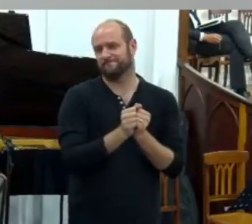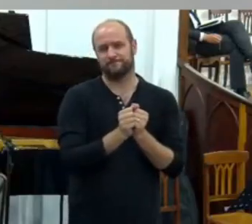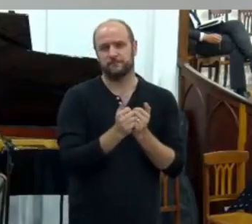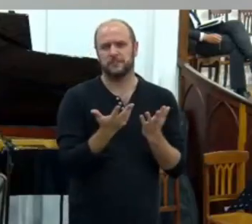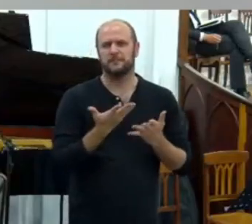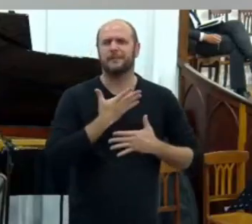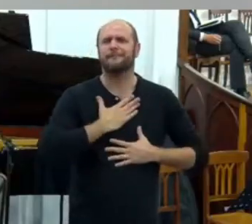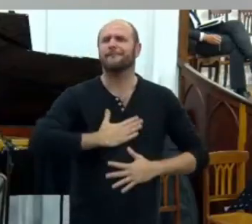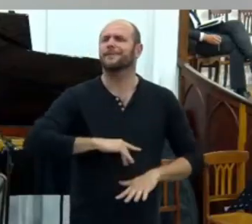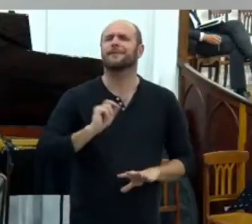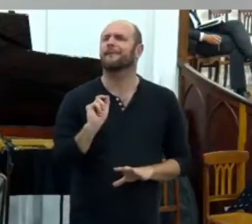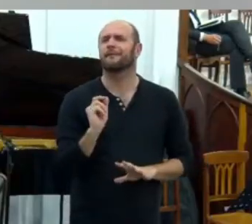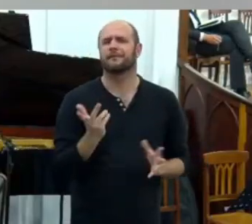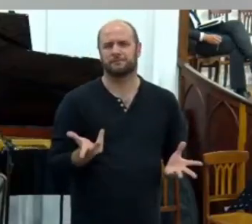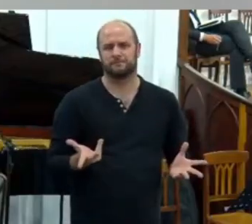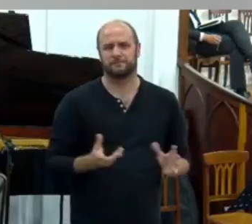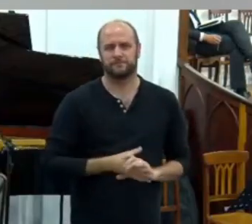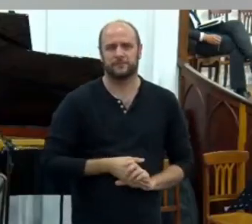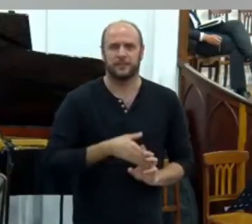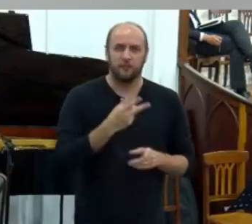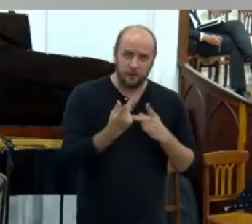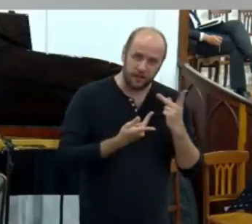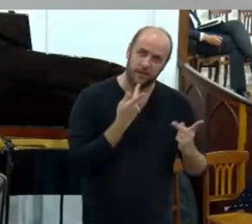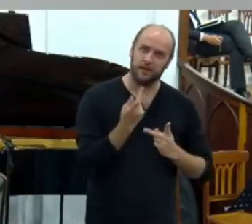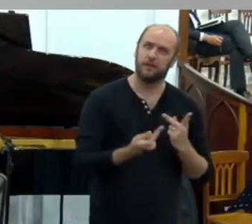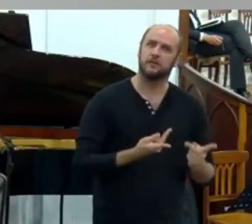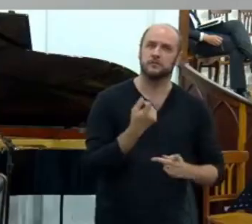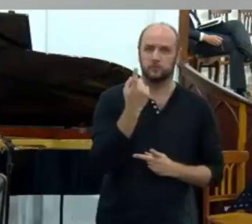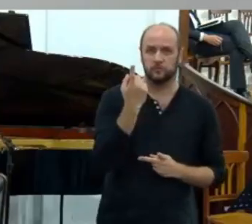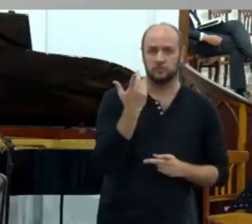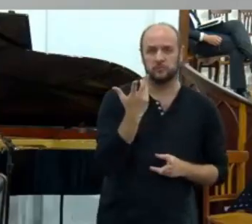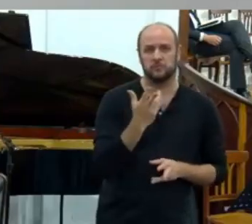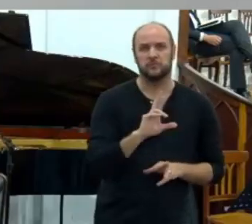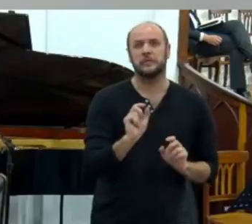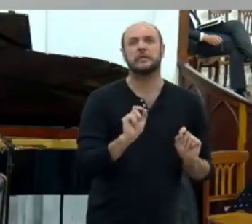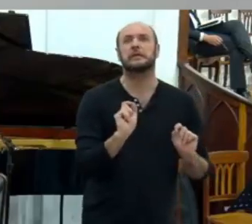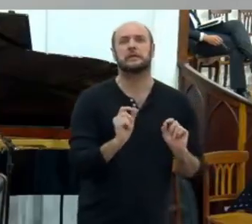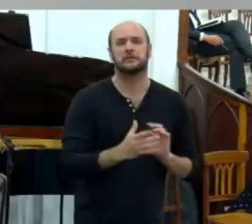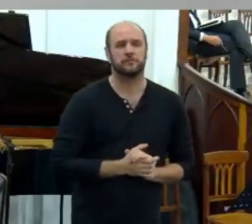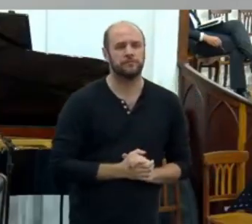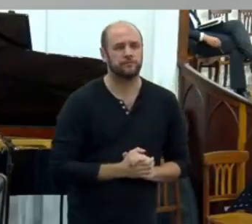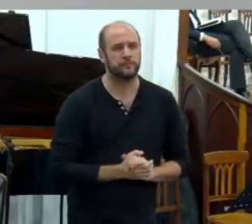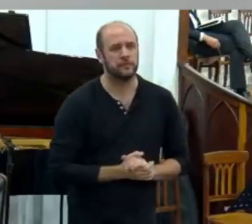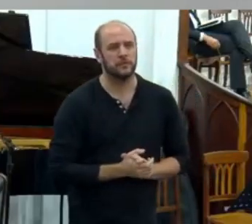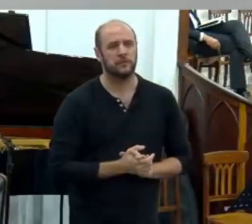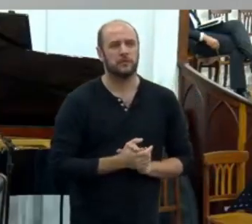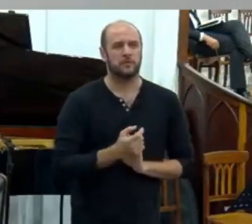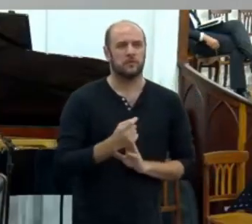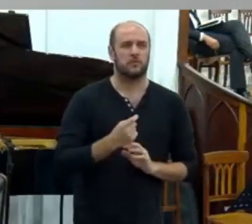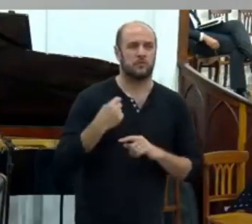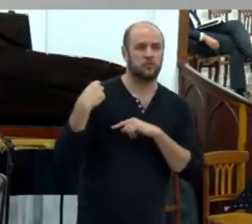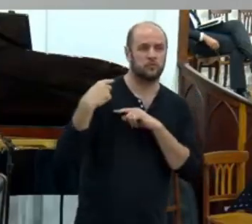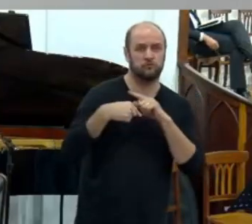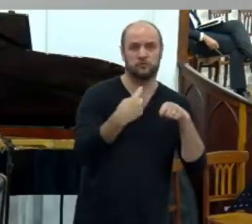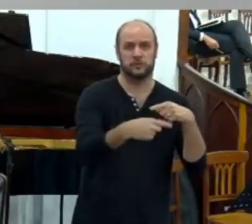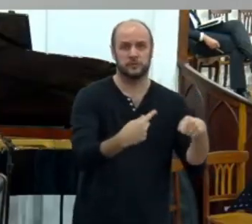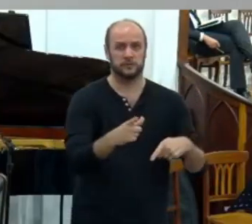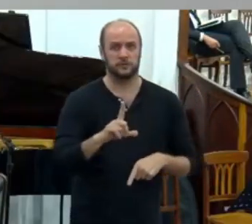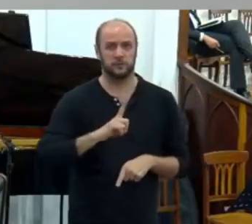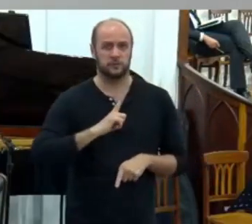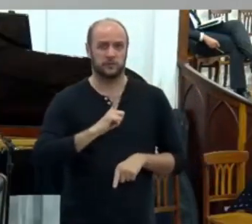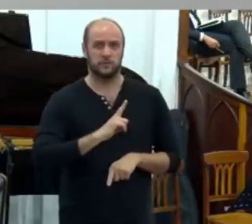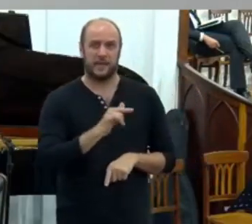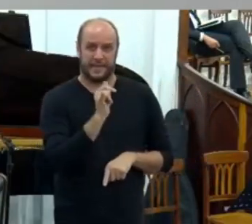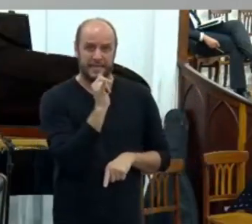Que descanso é esse que o autor está mencionando? Para aquela geração que é utilizada